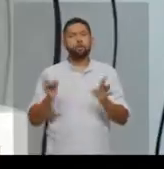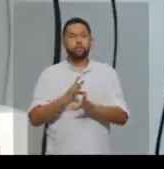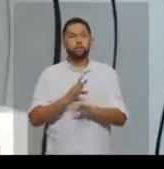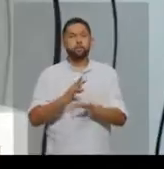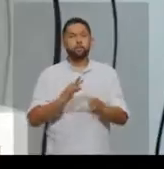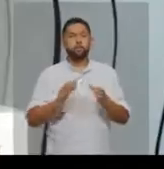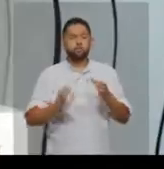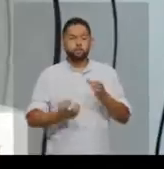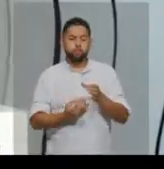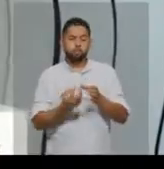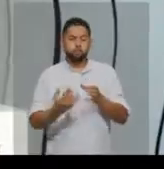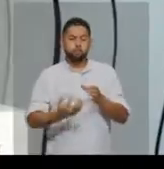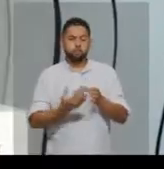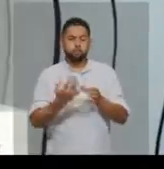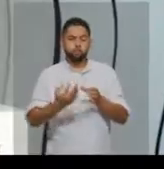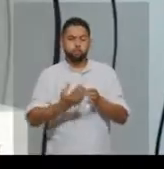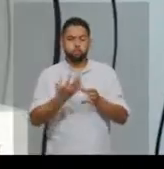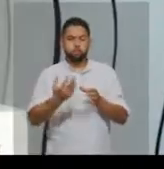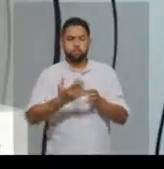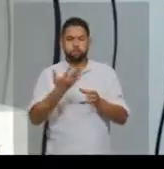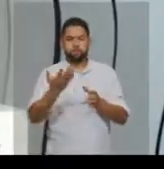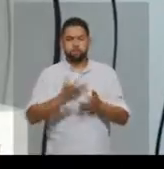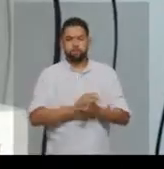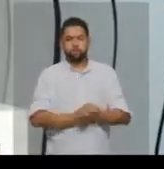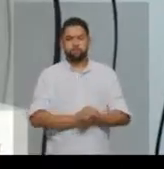está trabalhando